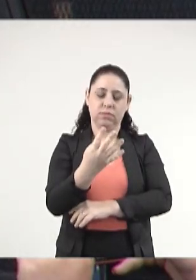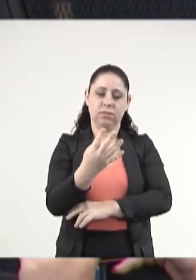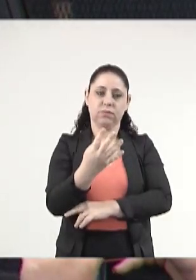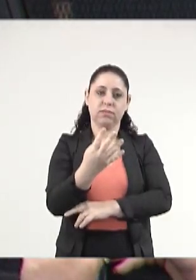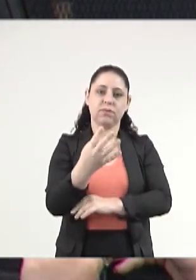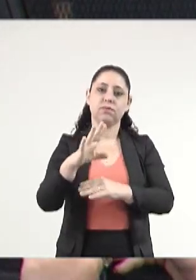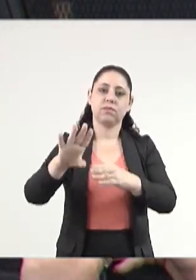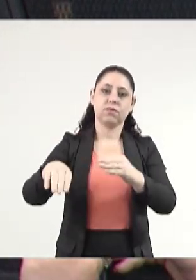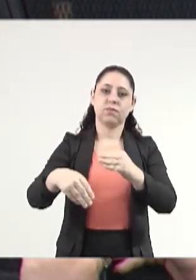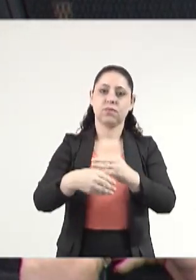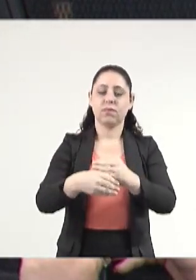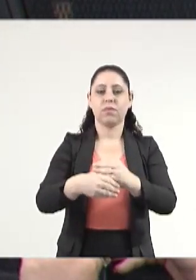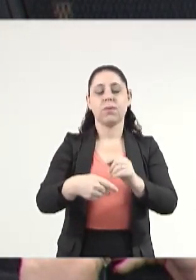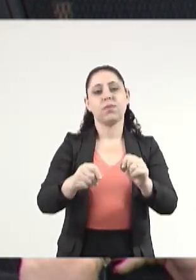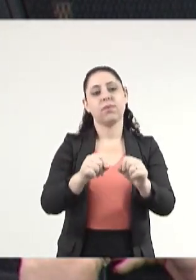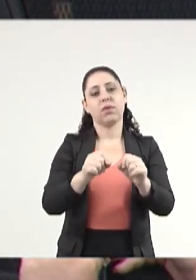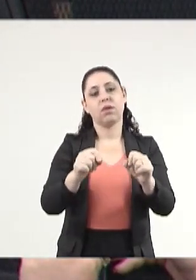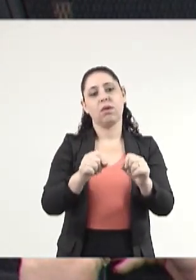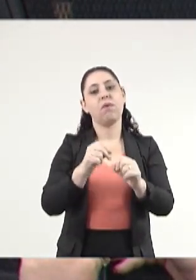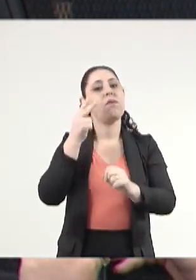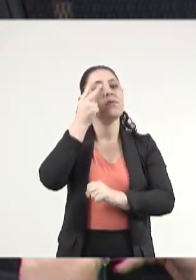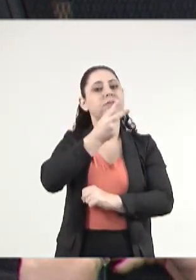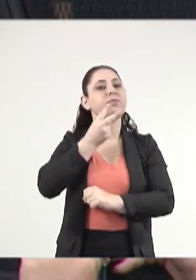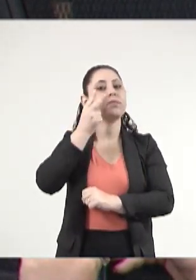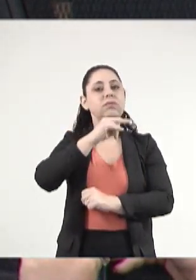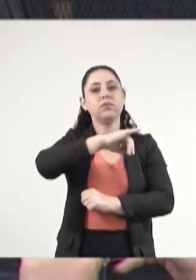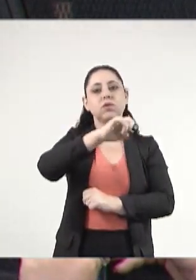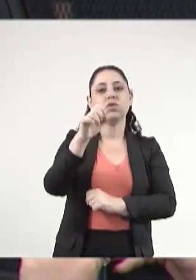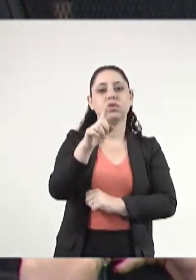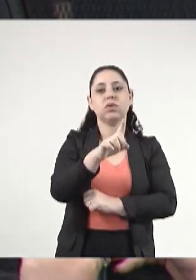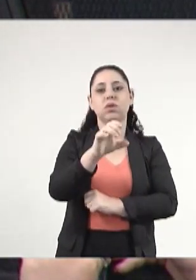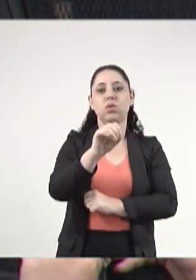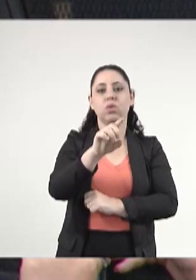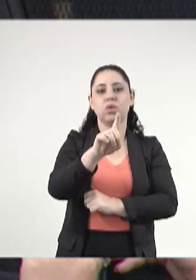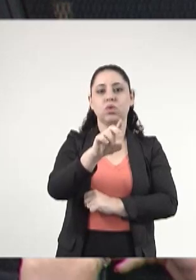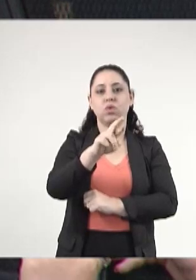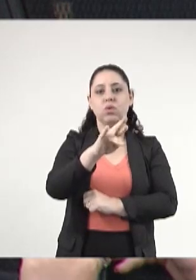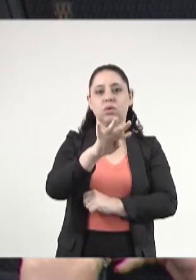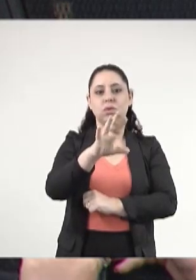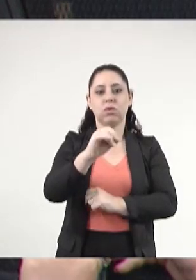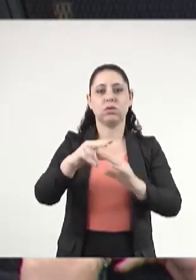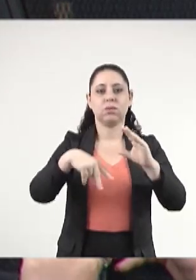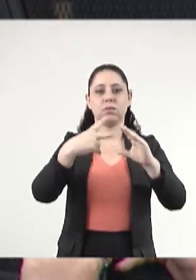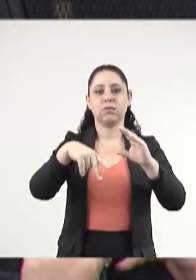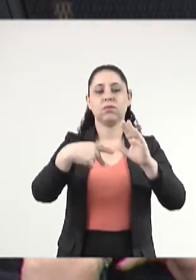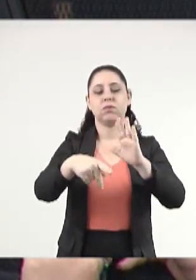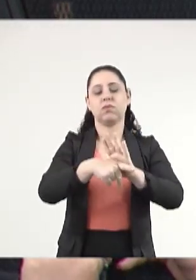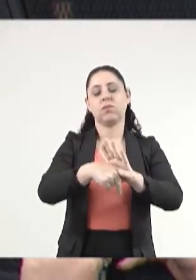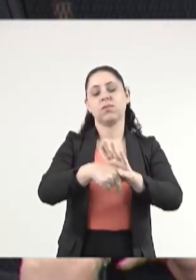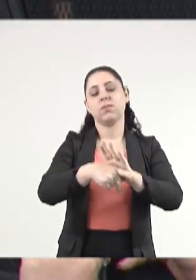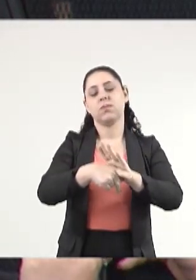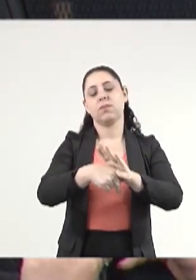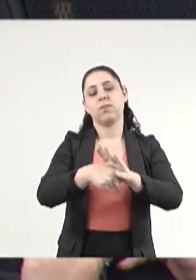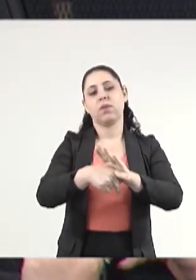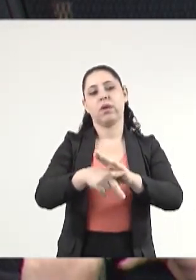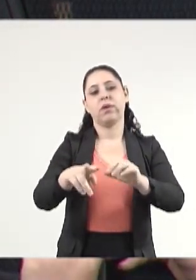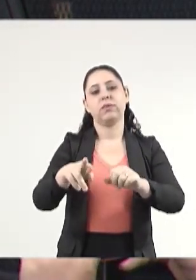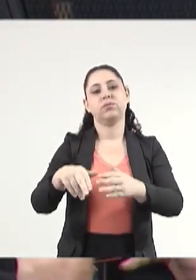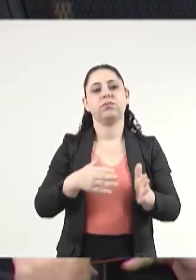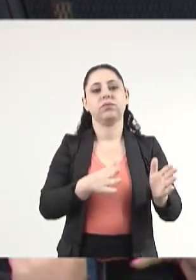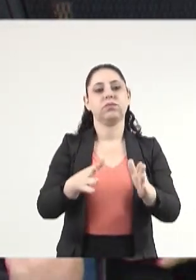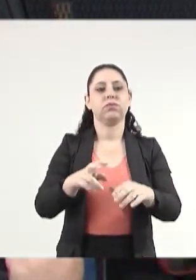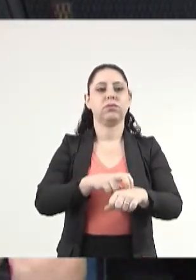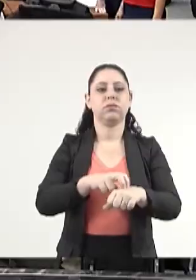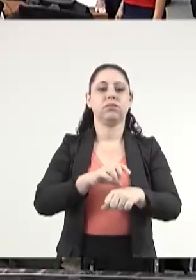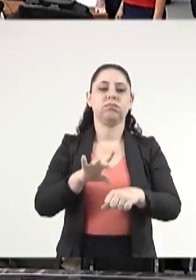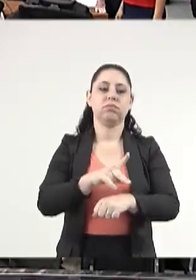357/2024, em anexo, firmado pelo vereador José Eudorico de Oliveira Almeida, da Câmara Municipal de Rio Verde. É só, senhor